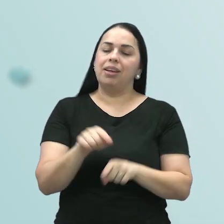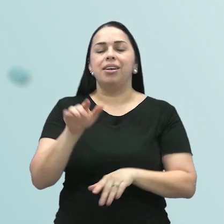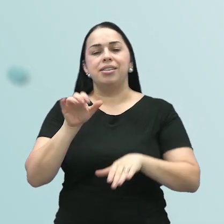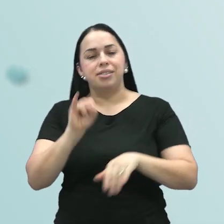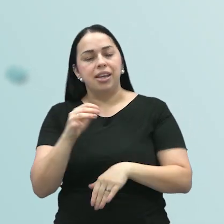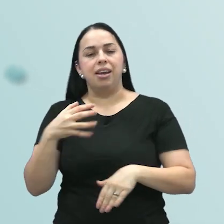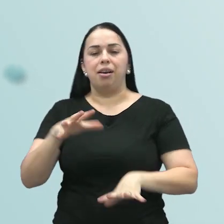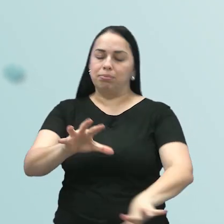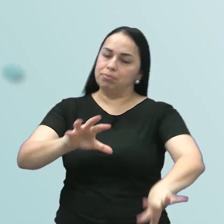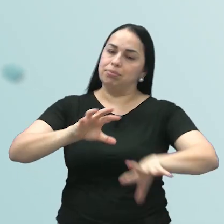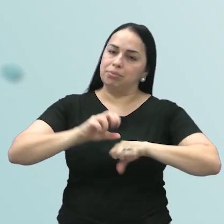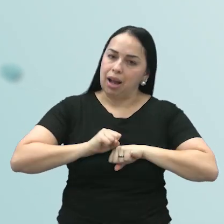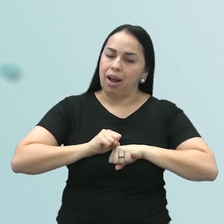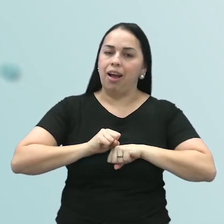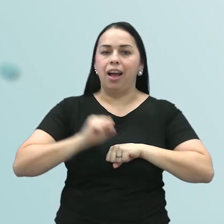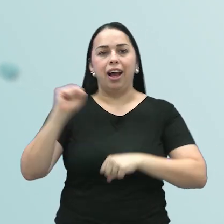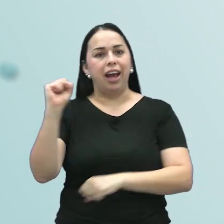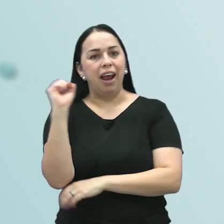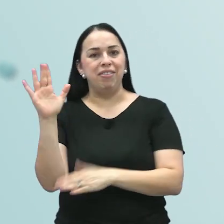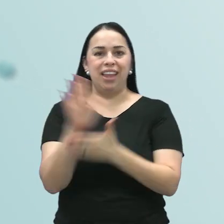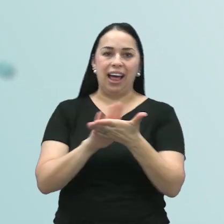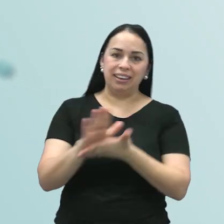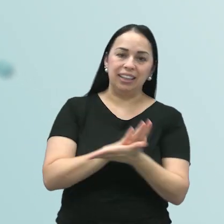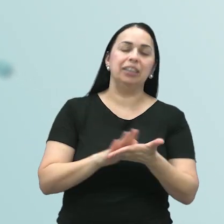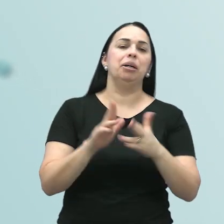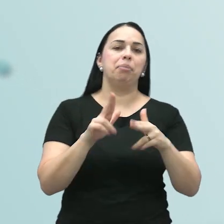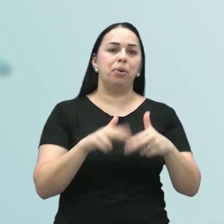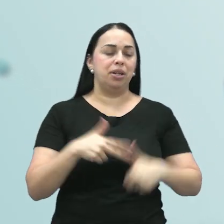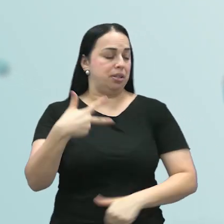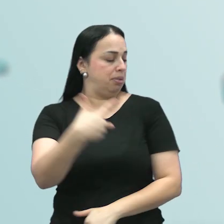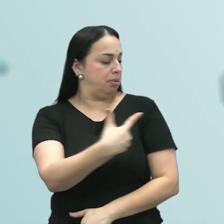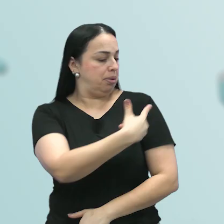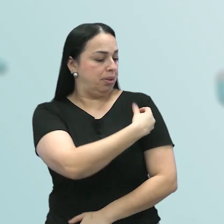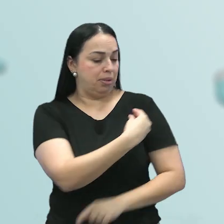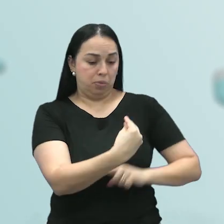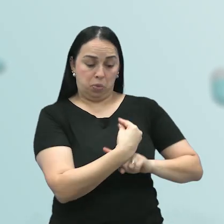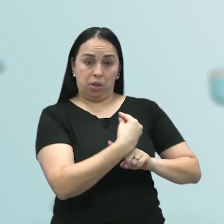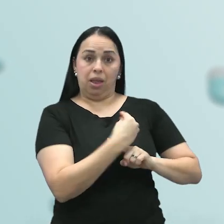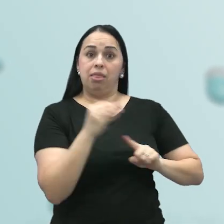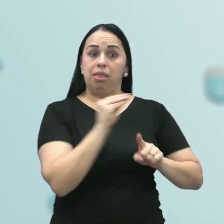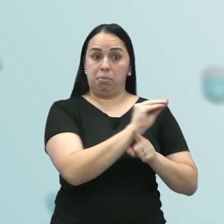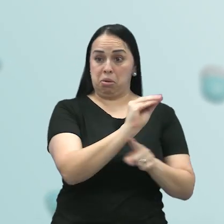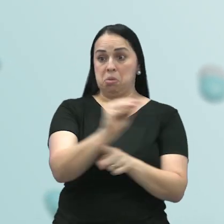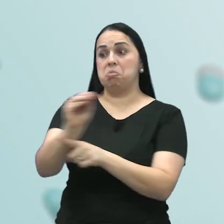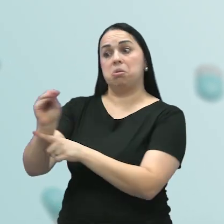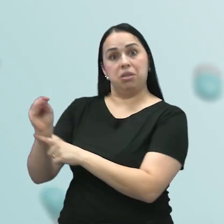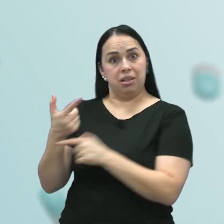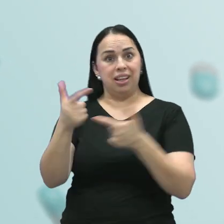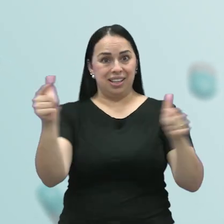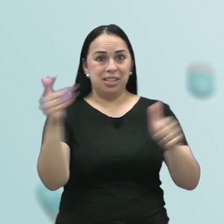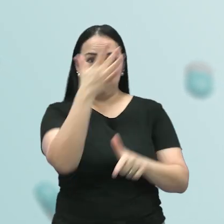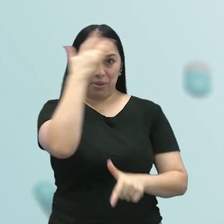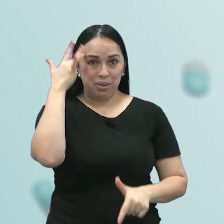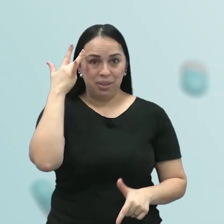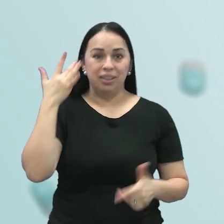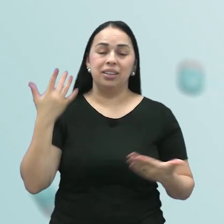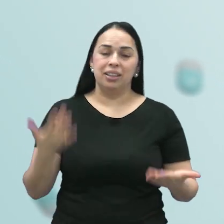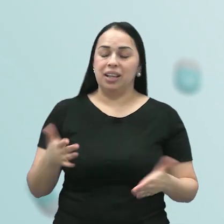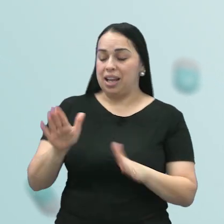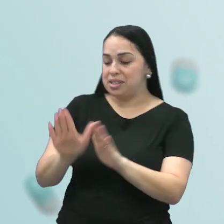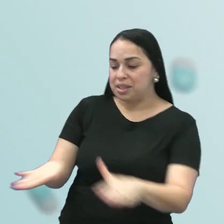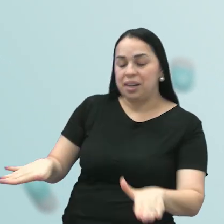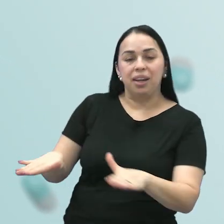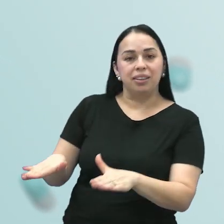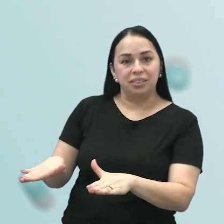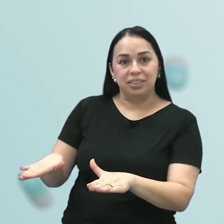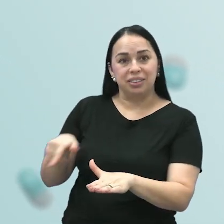mas evitarmos a forma mais grave. Graças à vacinação, nós protegemos não somente a nós mesmos, mas também as pessoas que nós queremos proteger, desde as